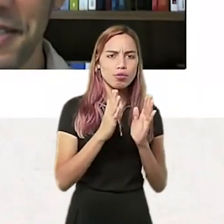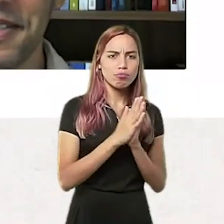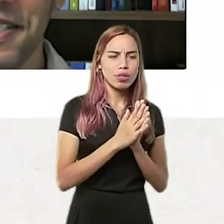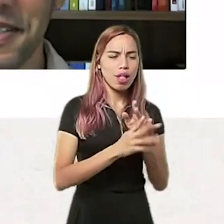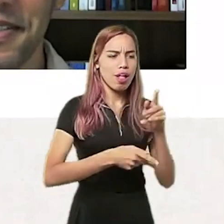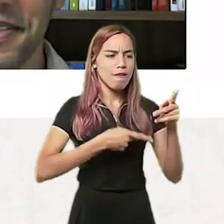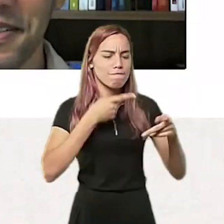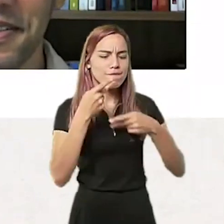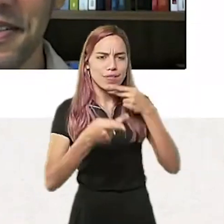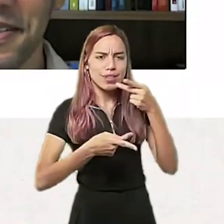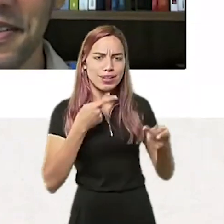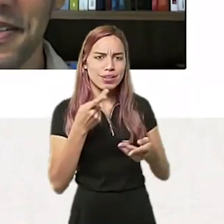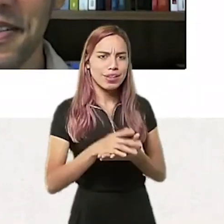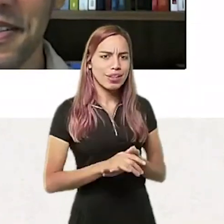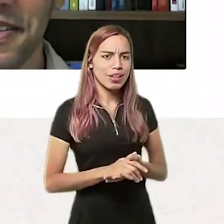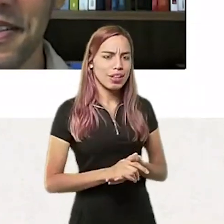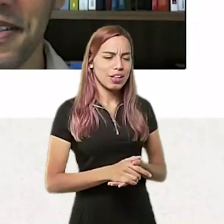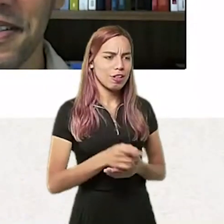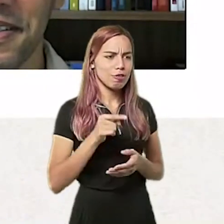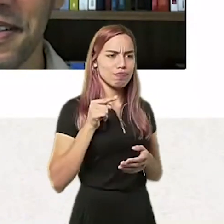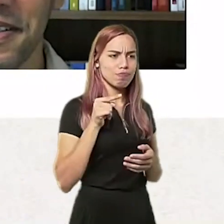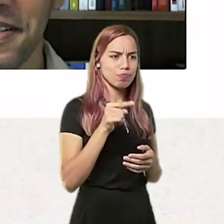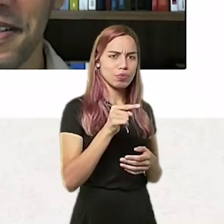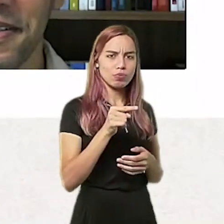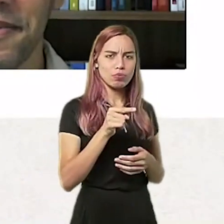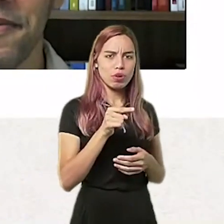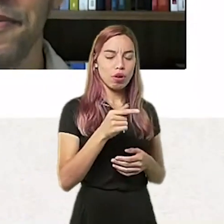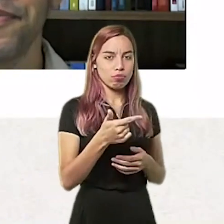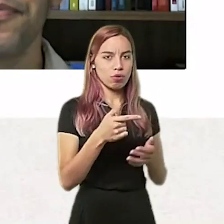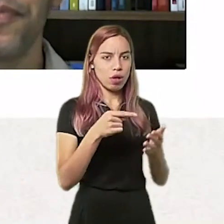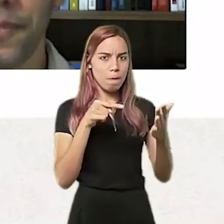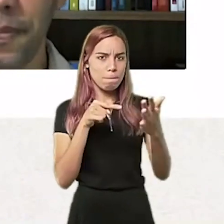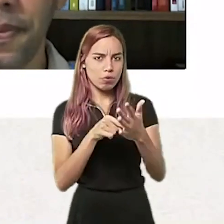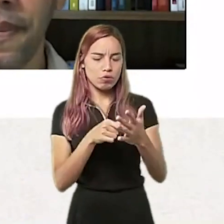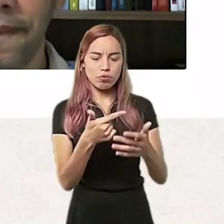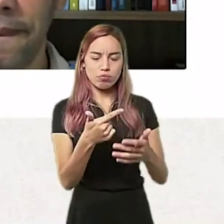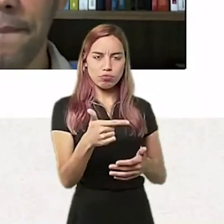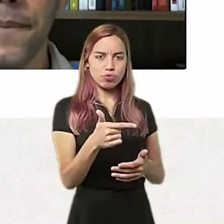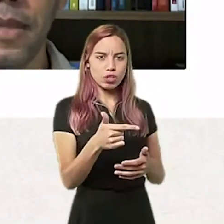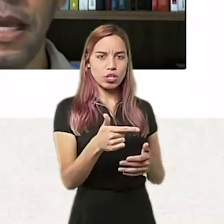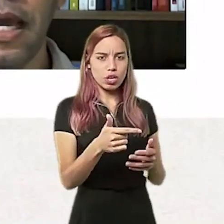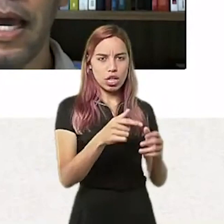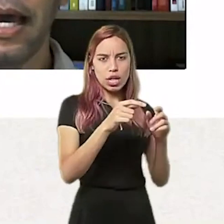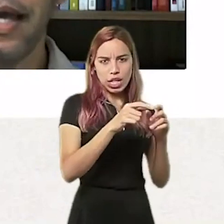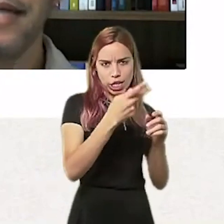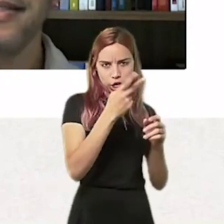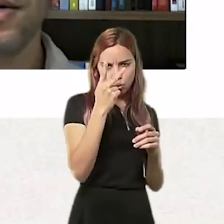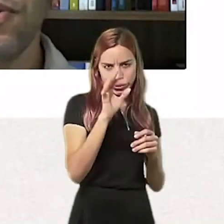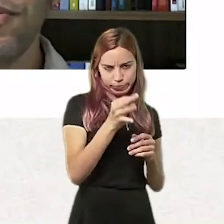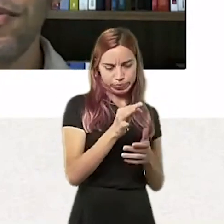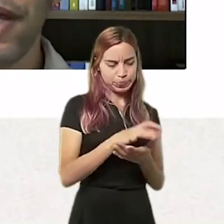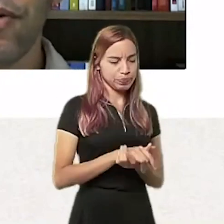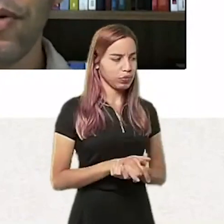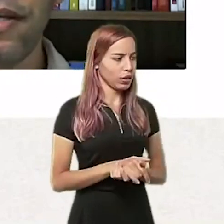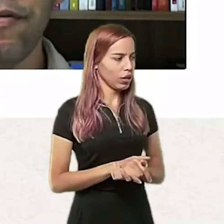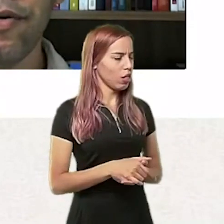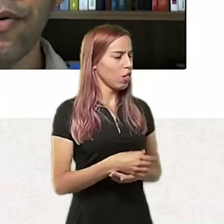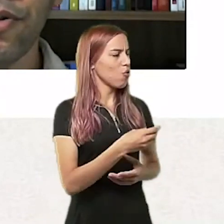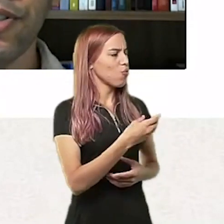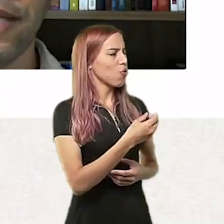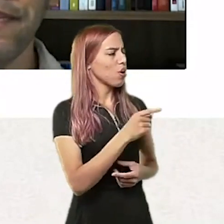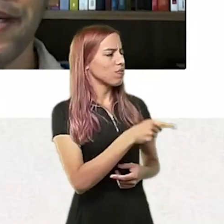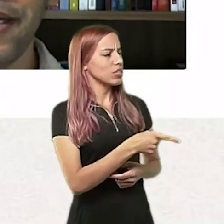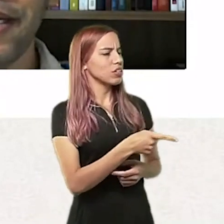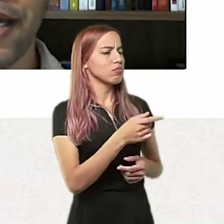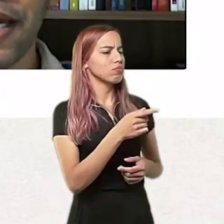Eu quero te pedir para falar sobre esse recurso que você usa nesses dois contos. Esse é um